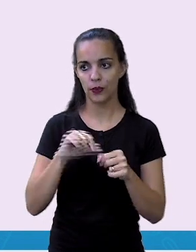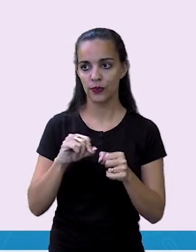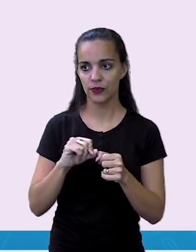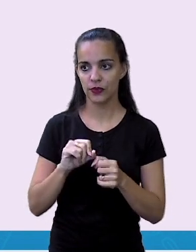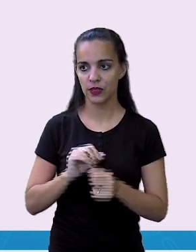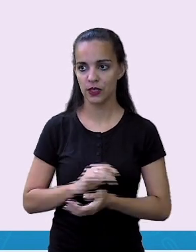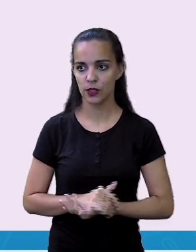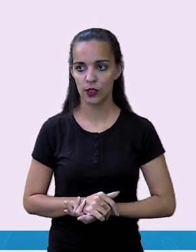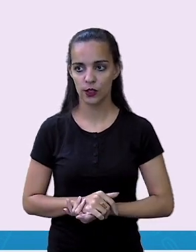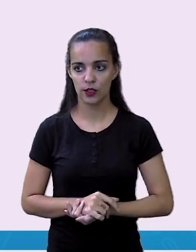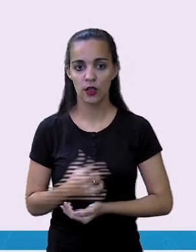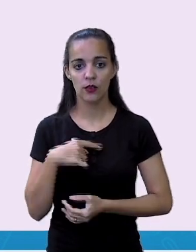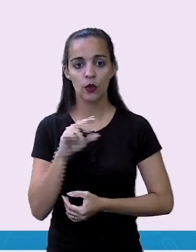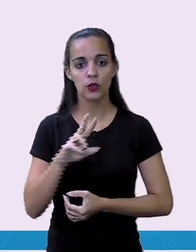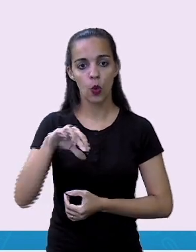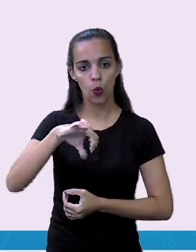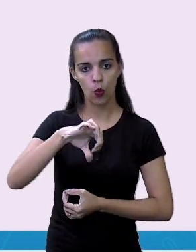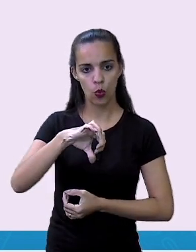quadrada. Raiz de